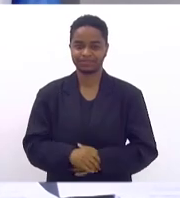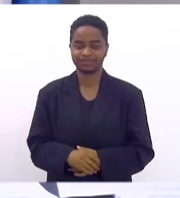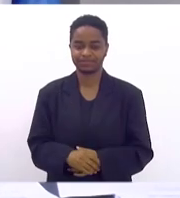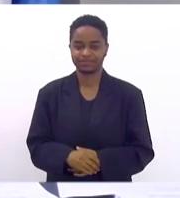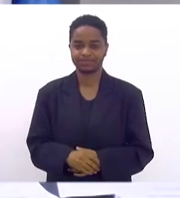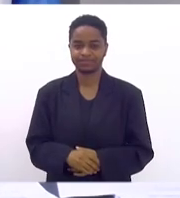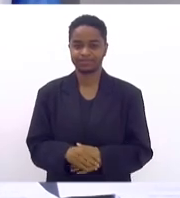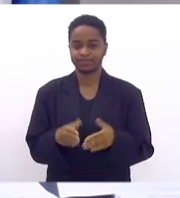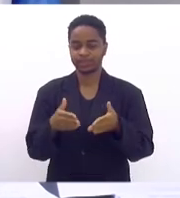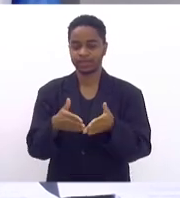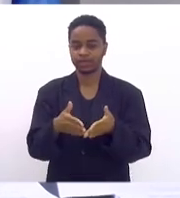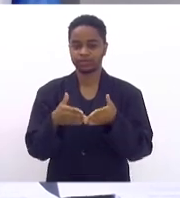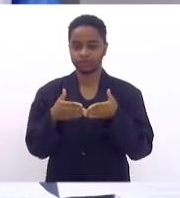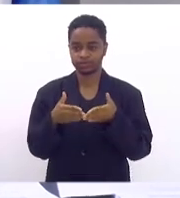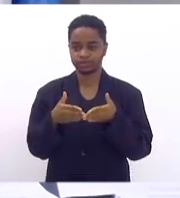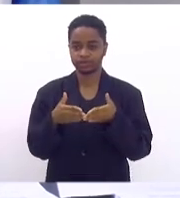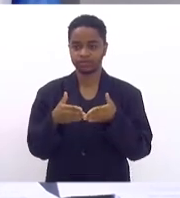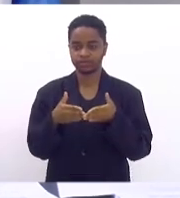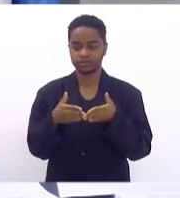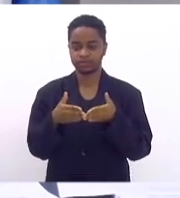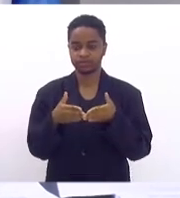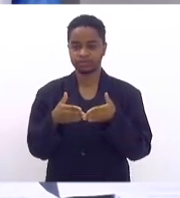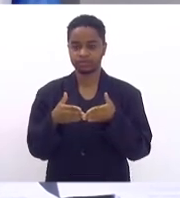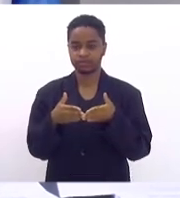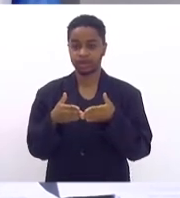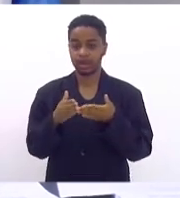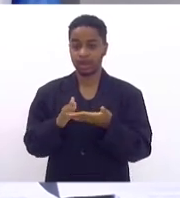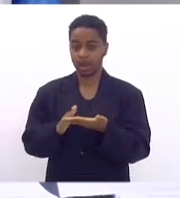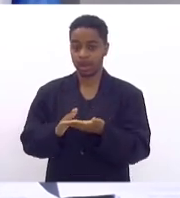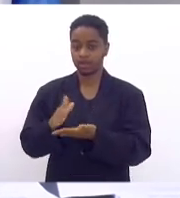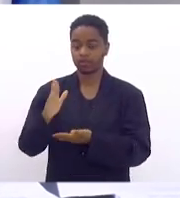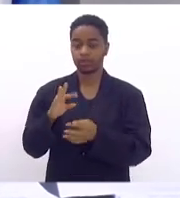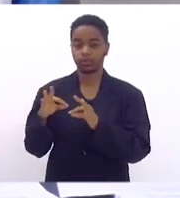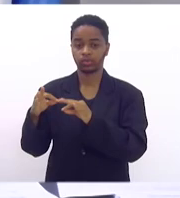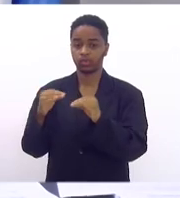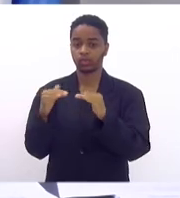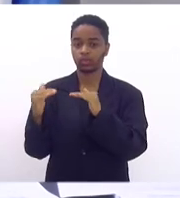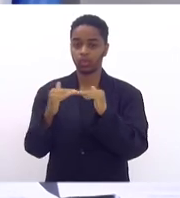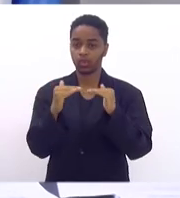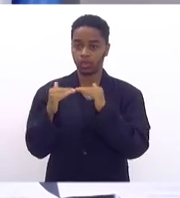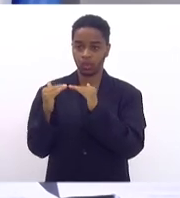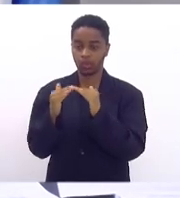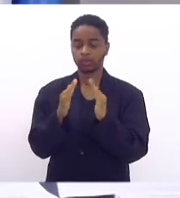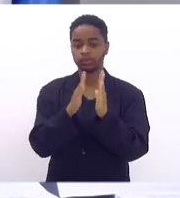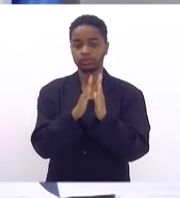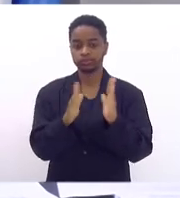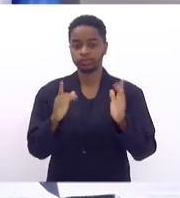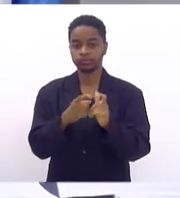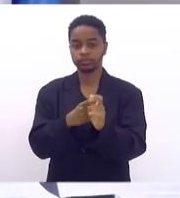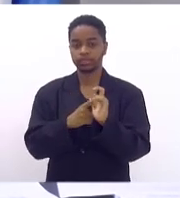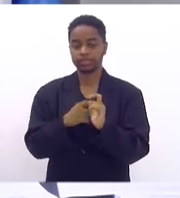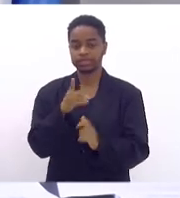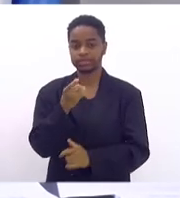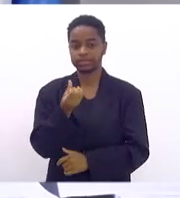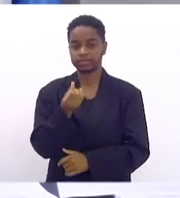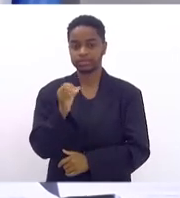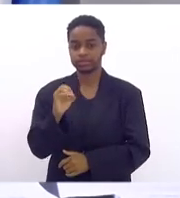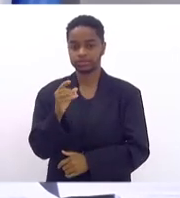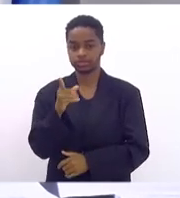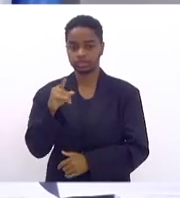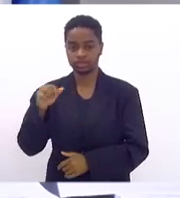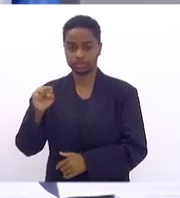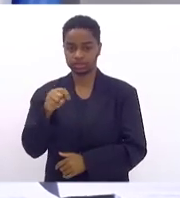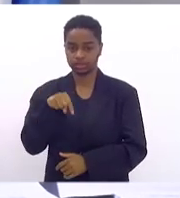à suspensão... Aprovada por unanimidade a suspensão em 60 dias da